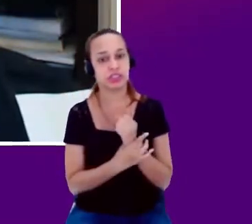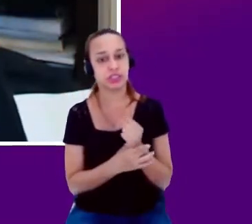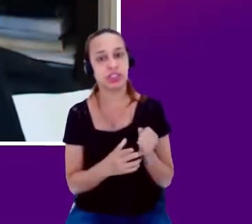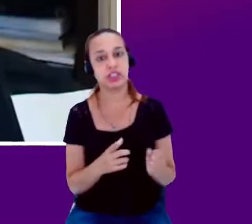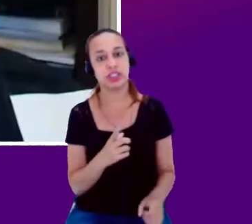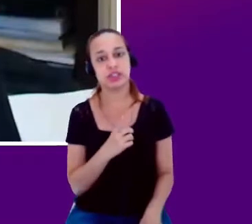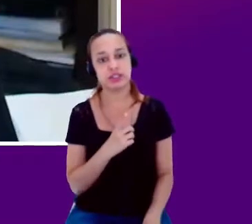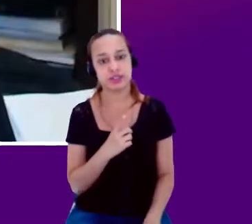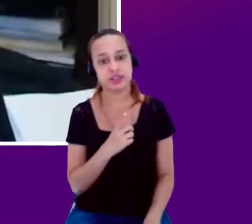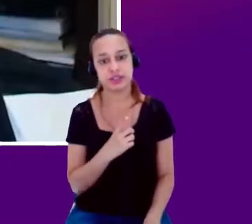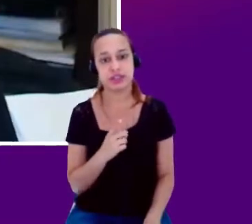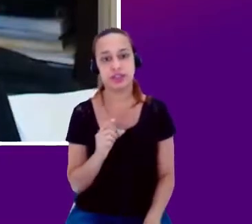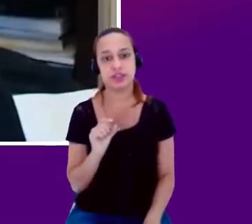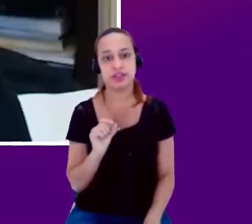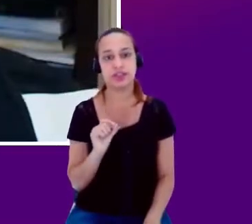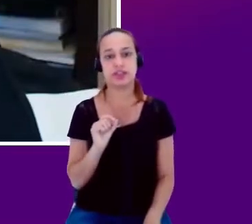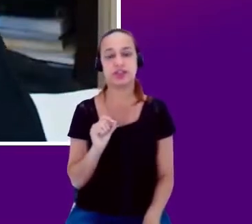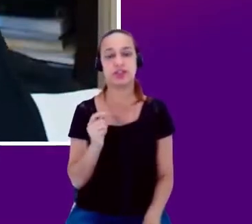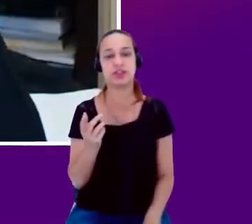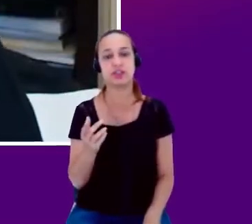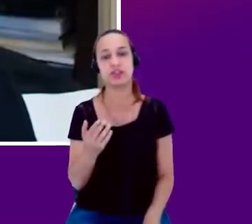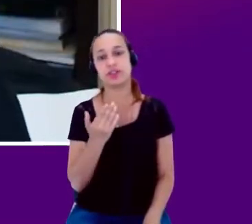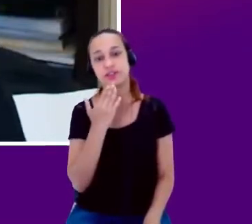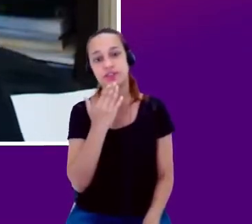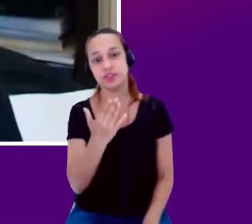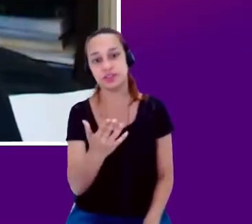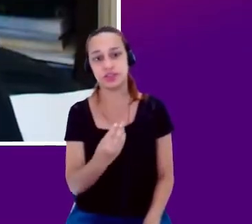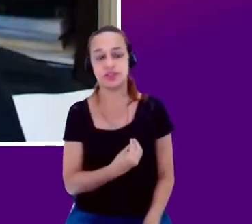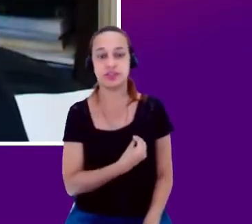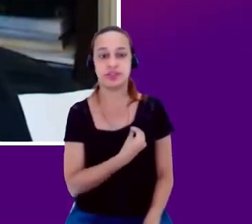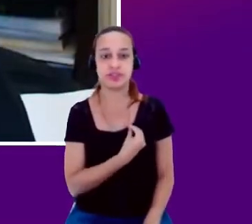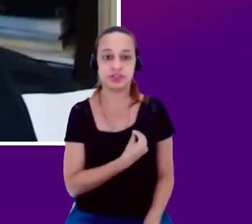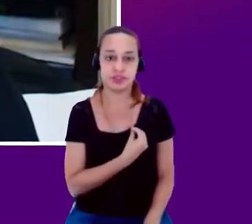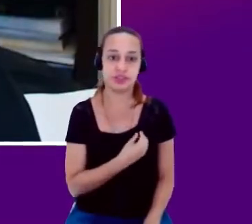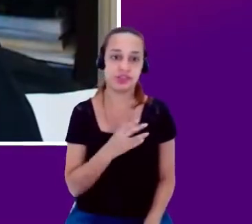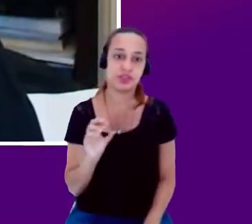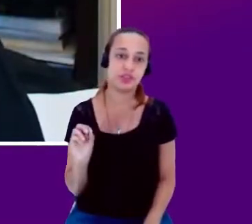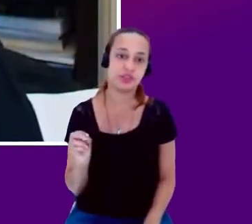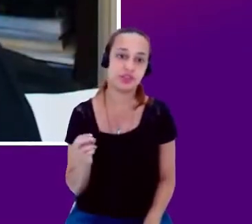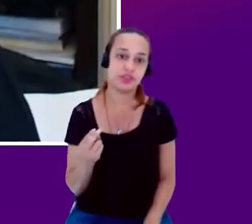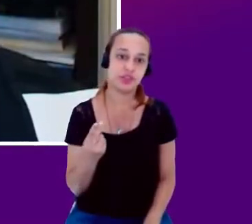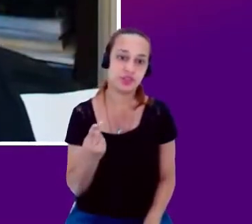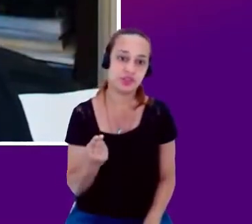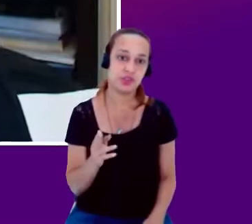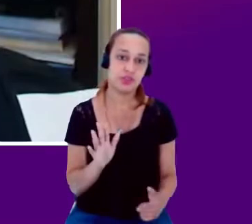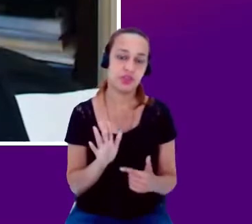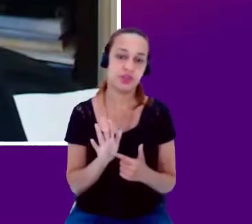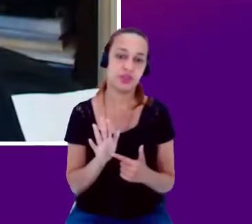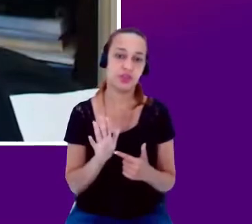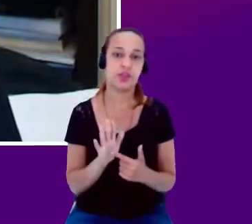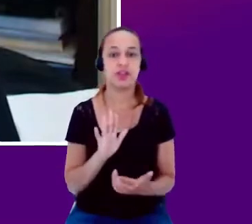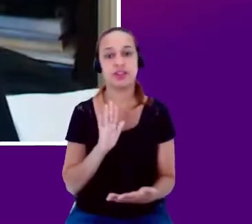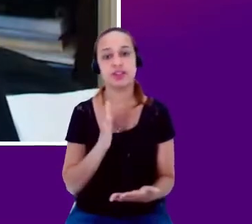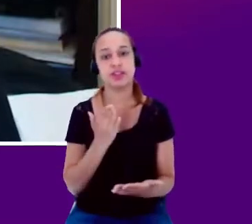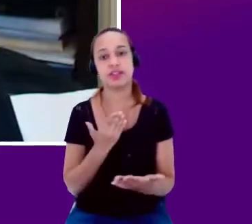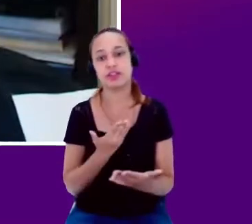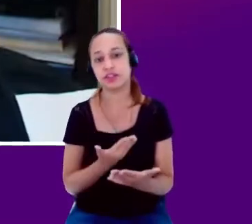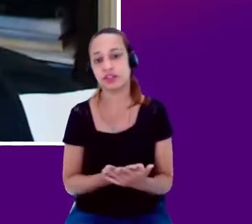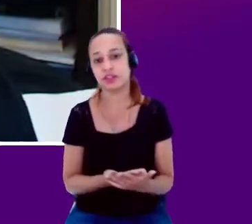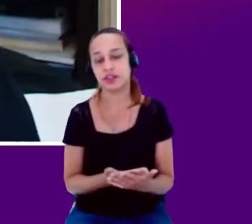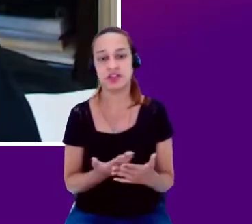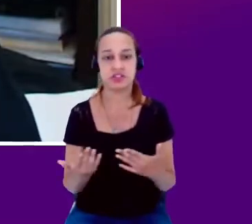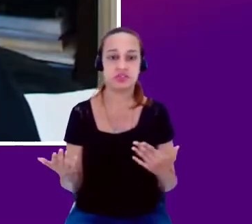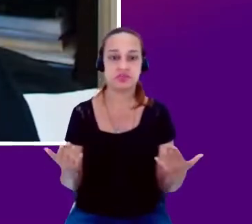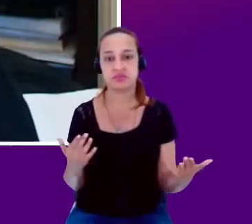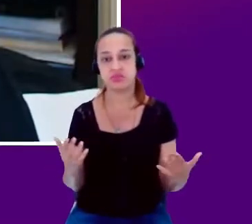um determinado estilo de vida, certas práticas ou não, ou que professa certa crença de um modo ou de outro,